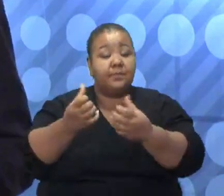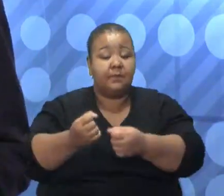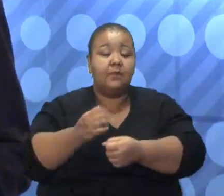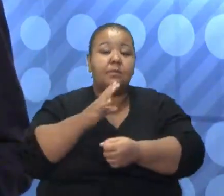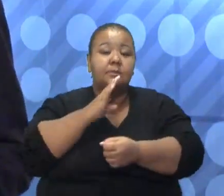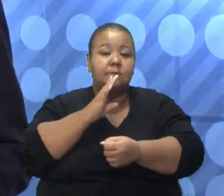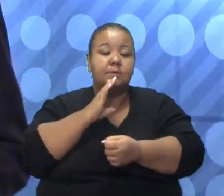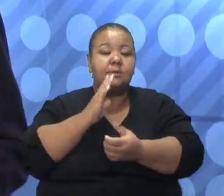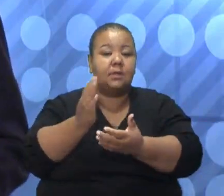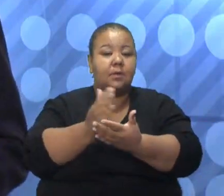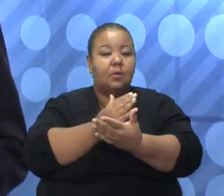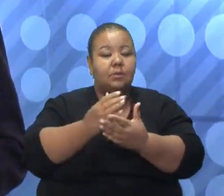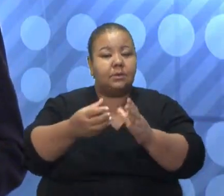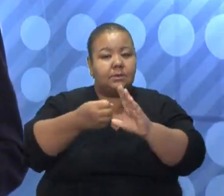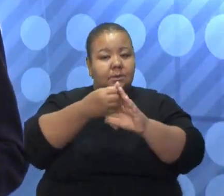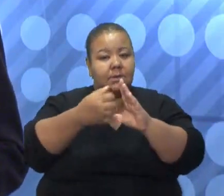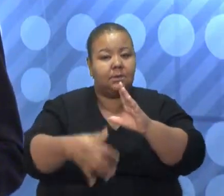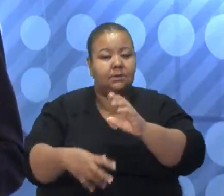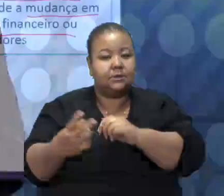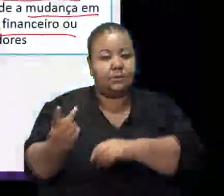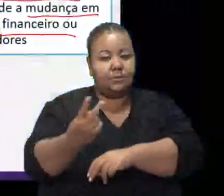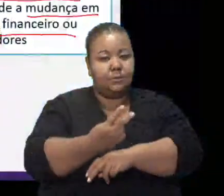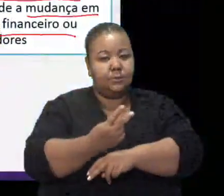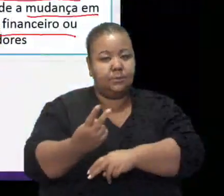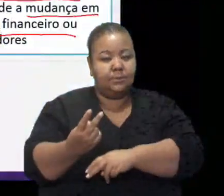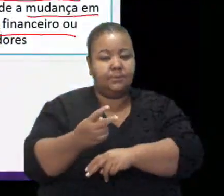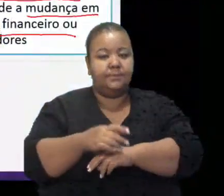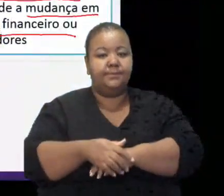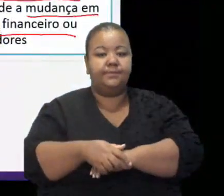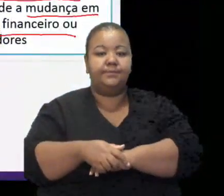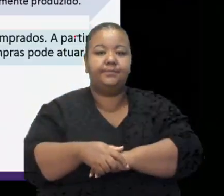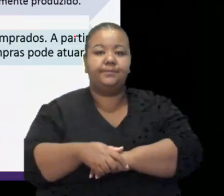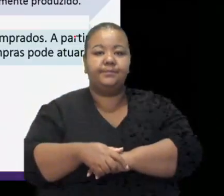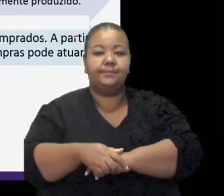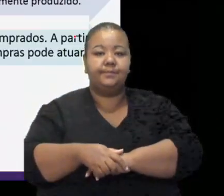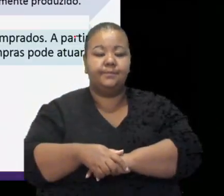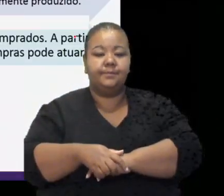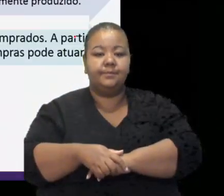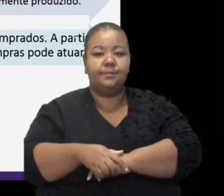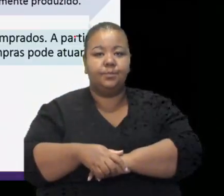mais algumas características próprias dos dois MRPs.